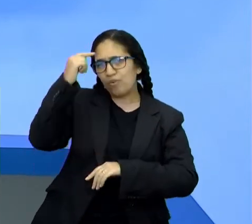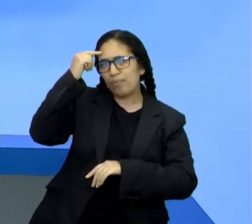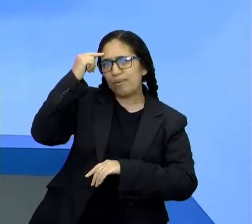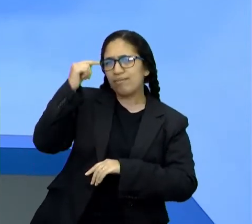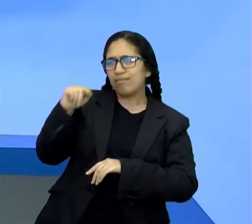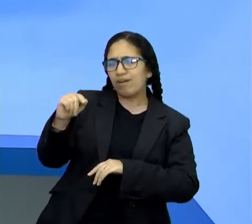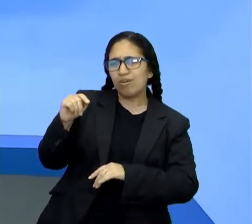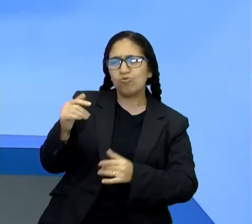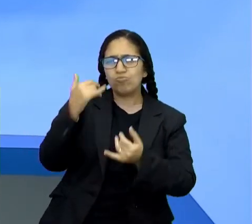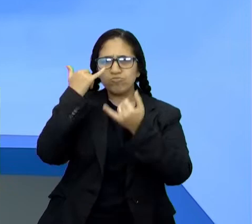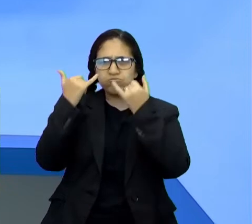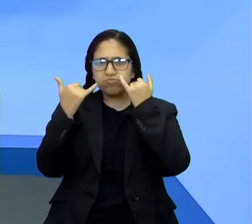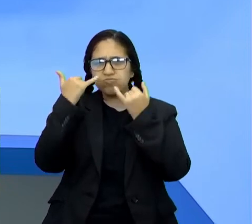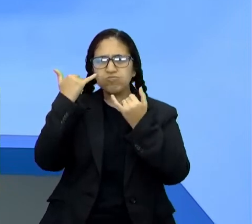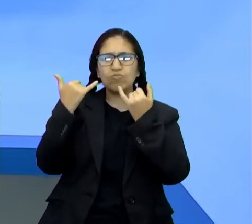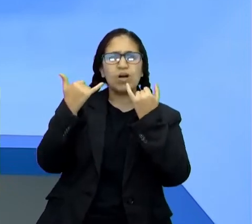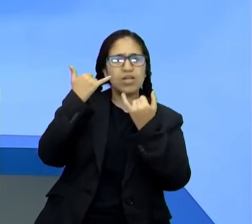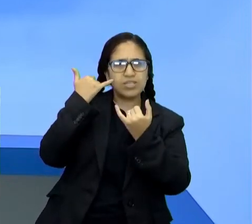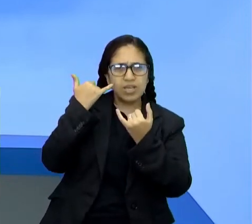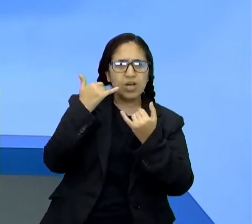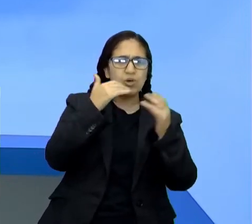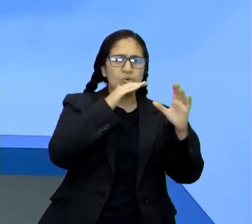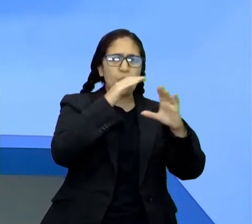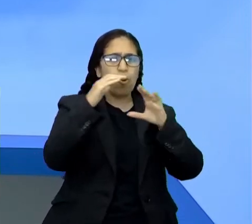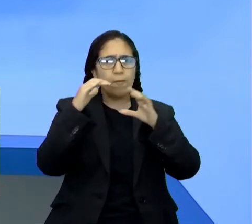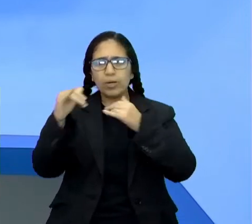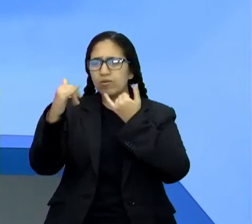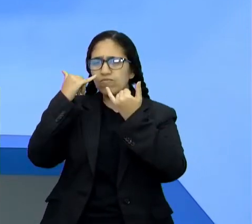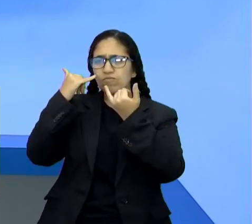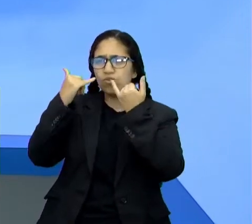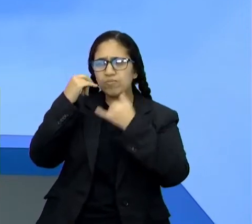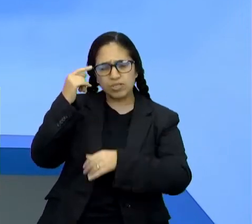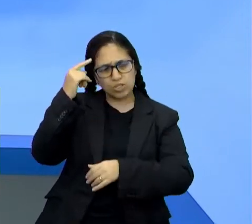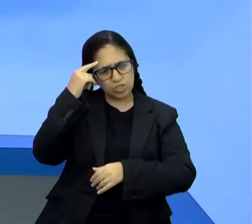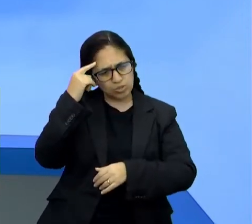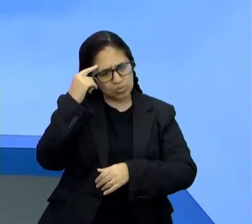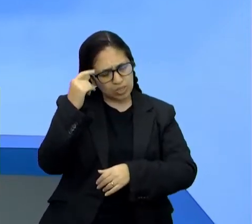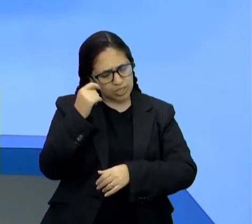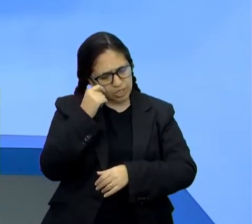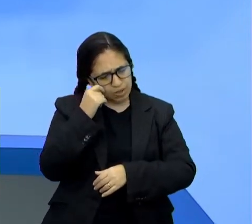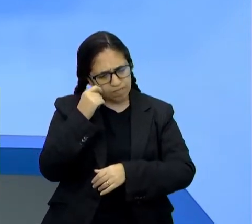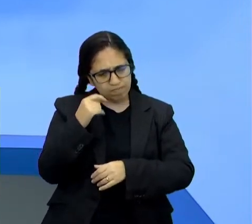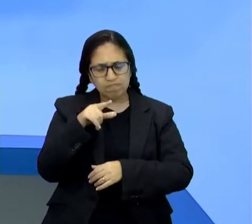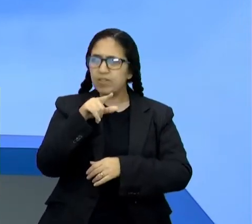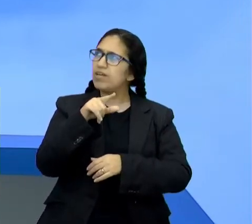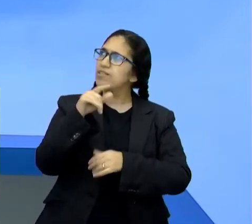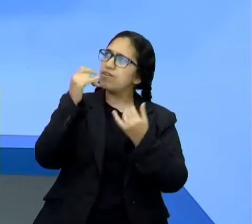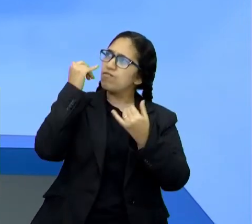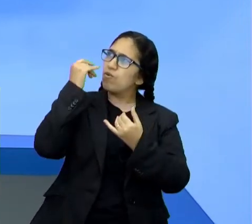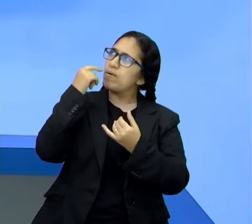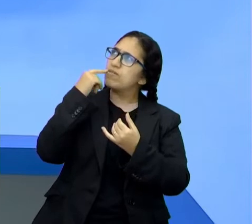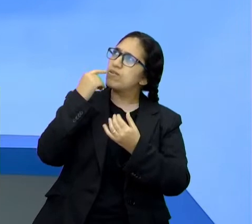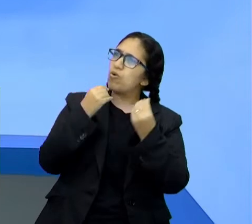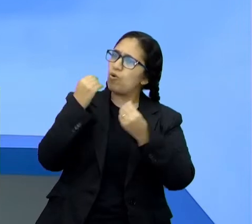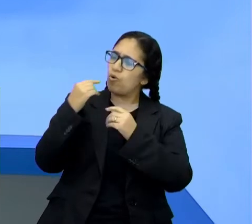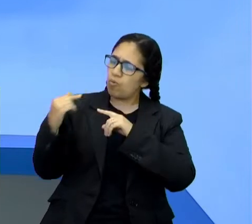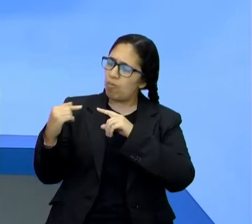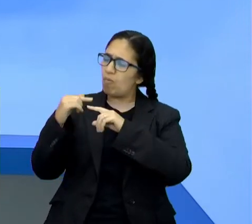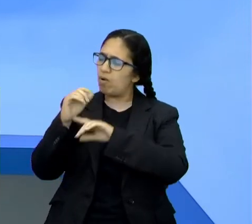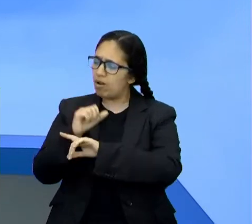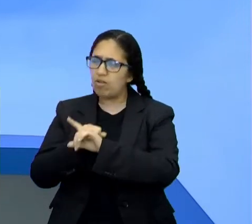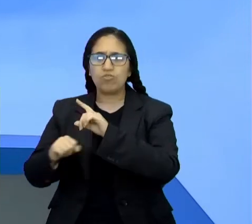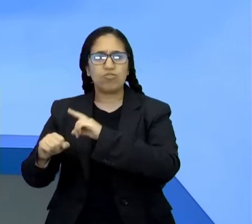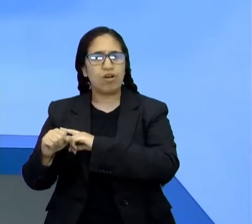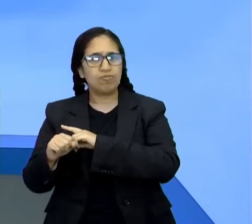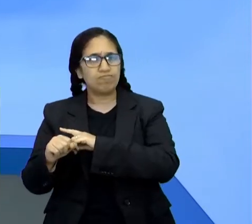alguma informação em algum veículo de comunicação, a gente pensa sobre a função social daquela informação para perceber se aquilo é